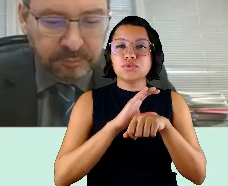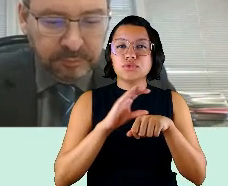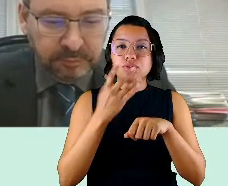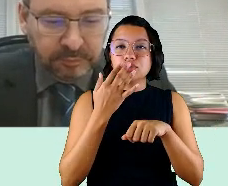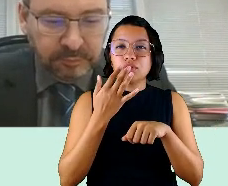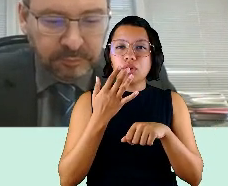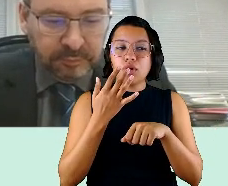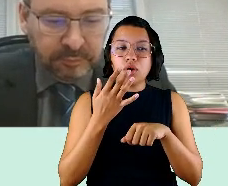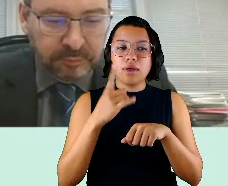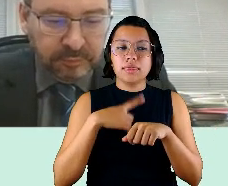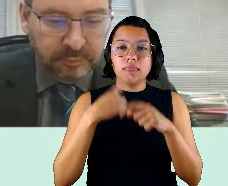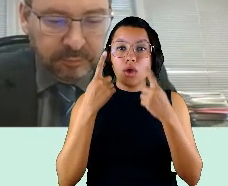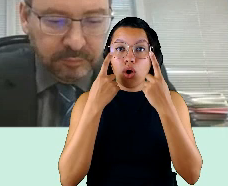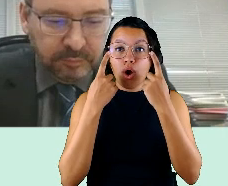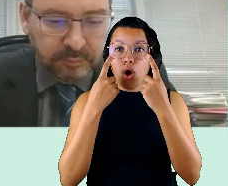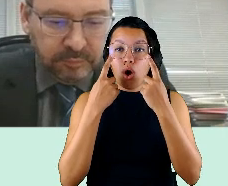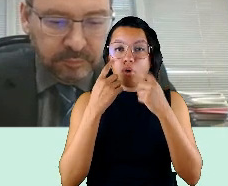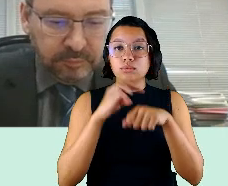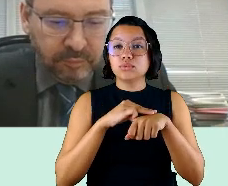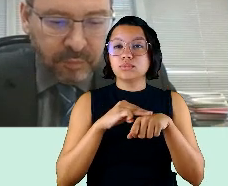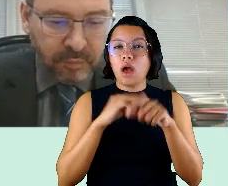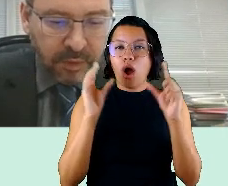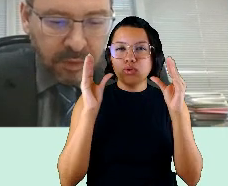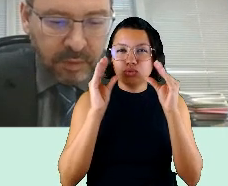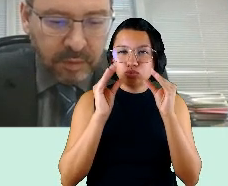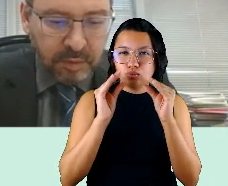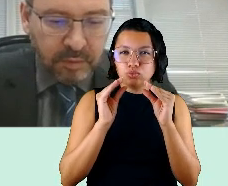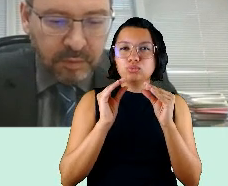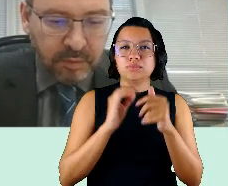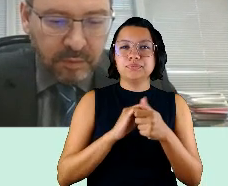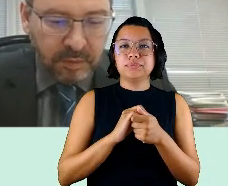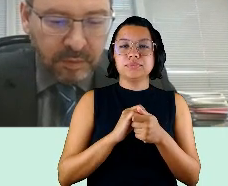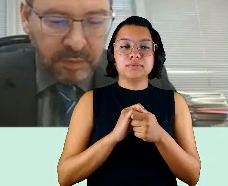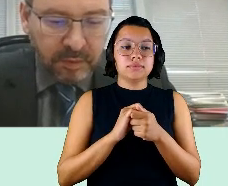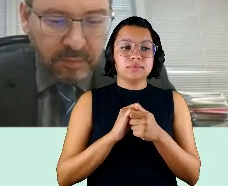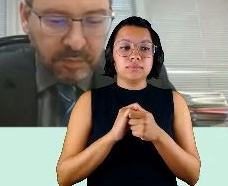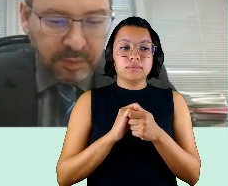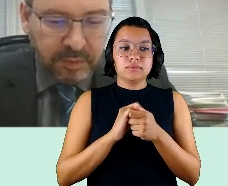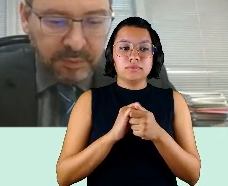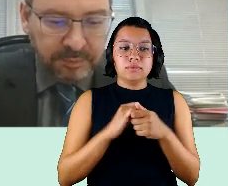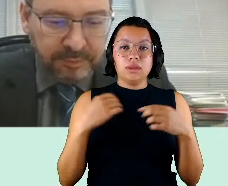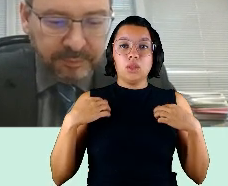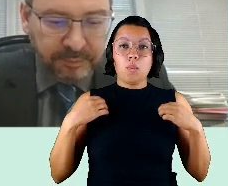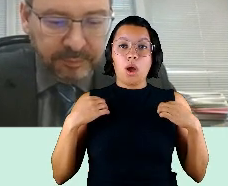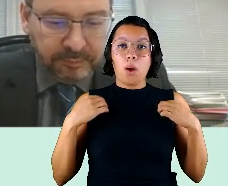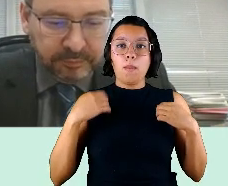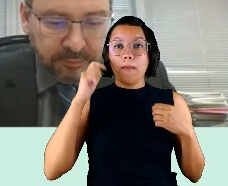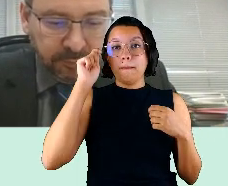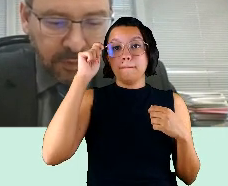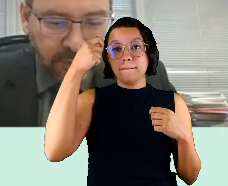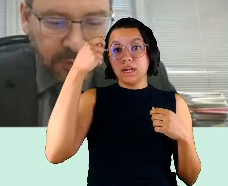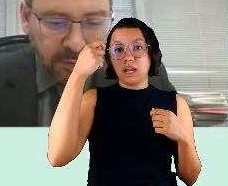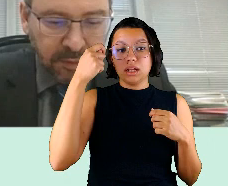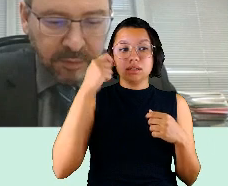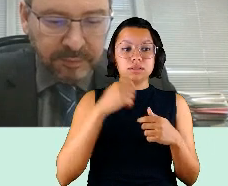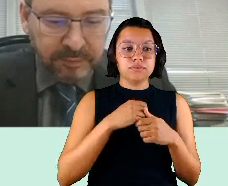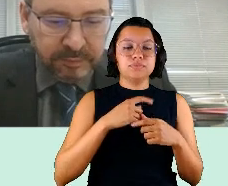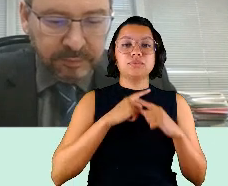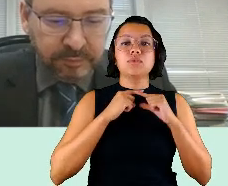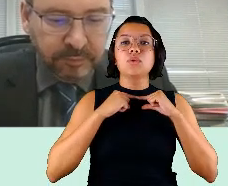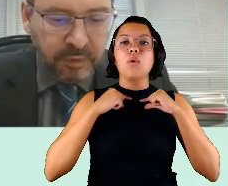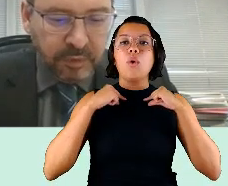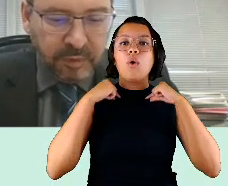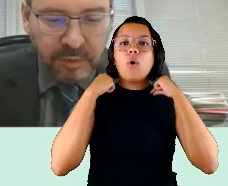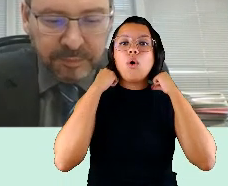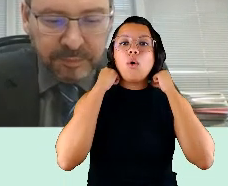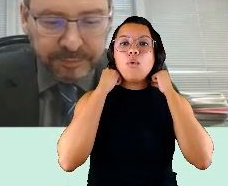tenho olhos castanhos escuros, estou trajando uma blusa preta, um colar